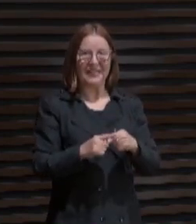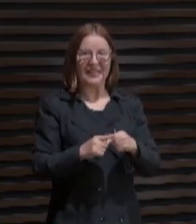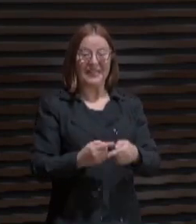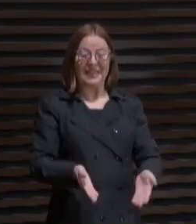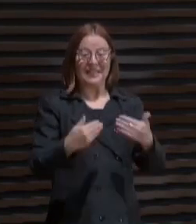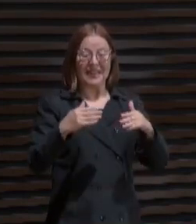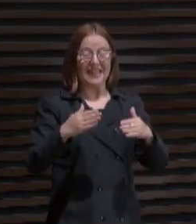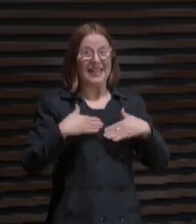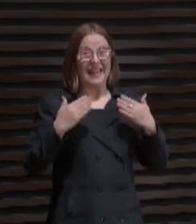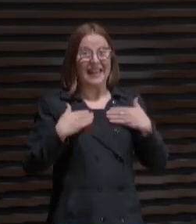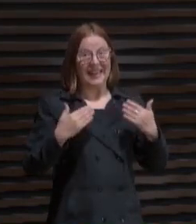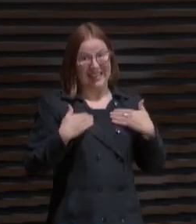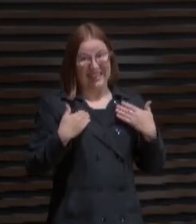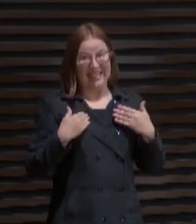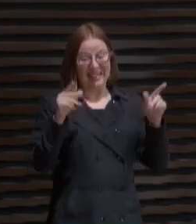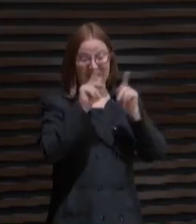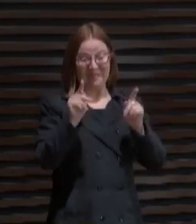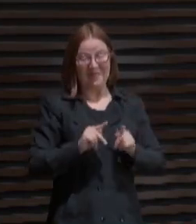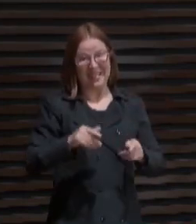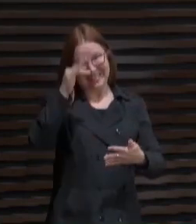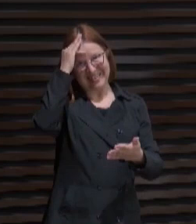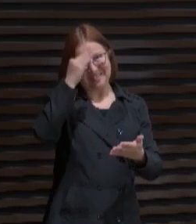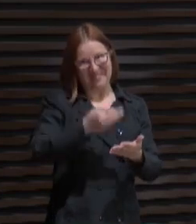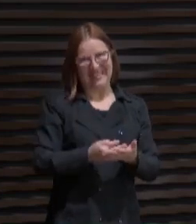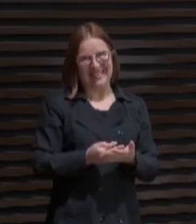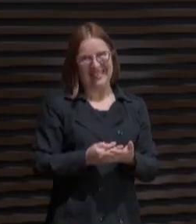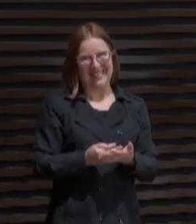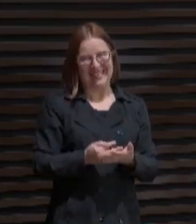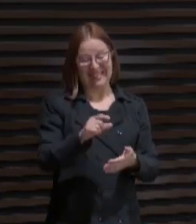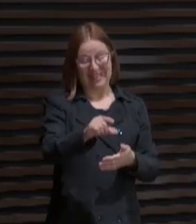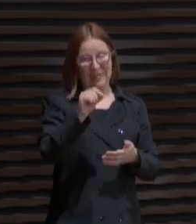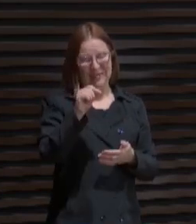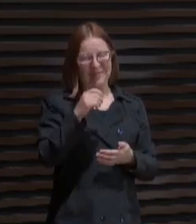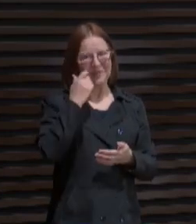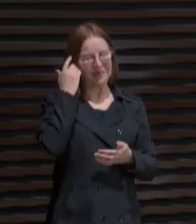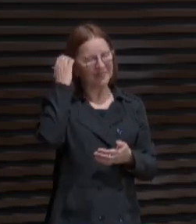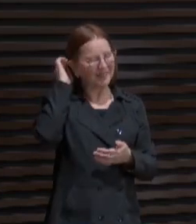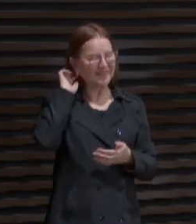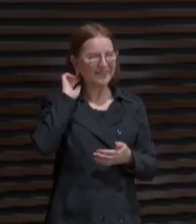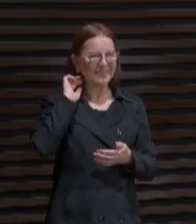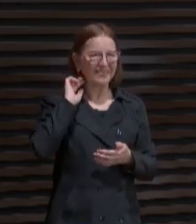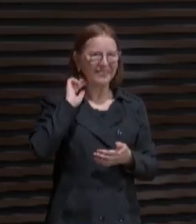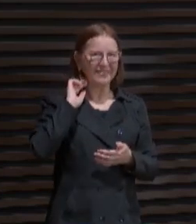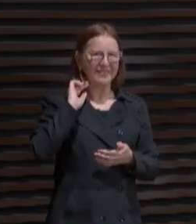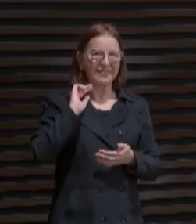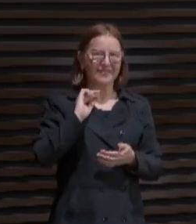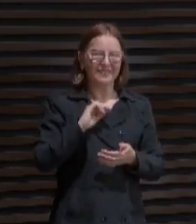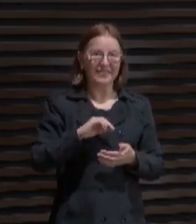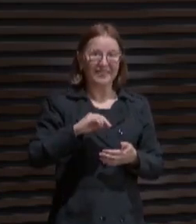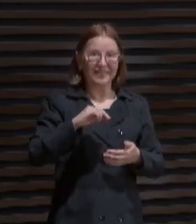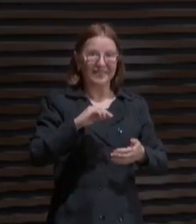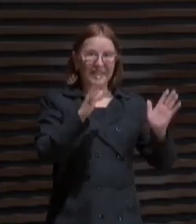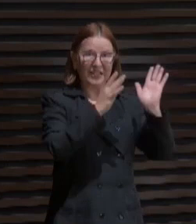no medo e fé na desesperança. Ele é a antítese